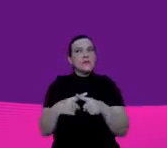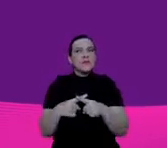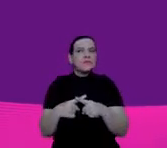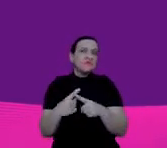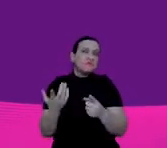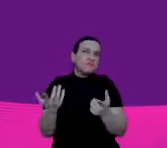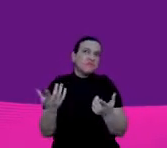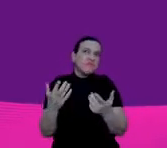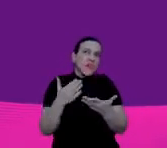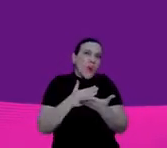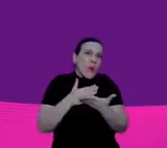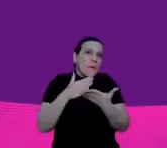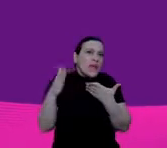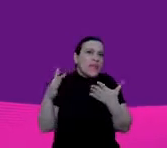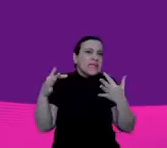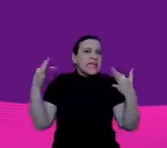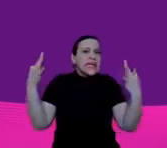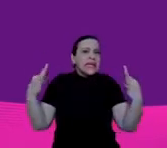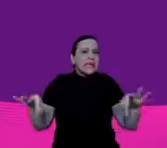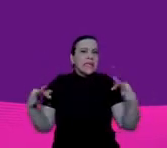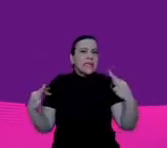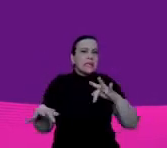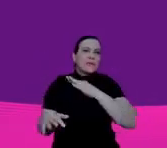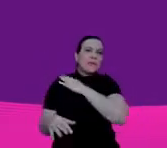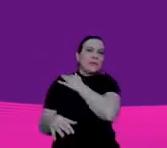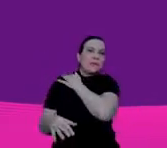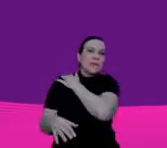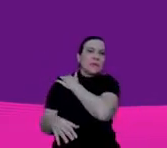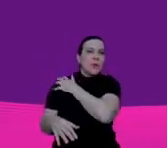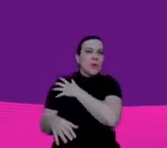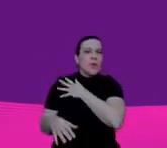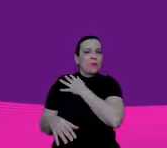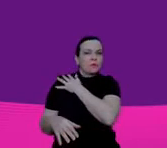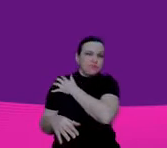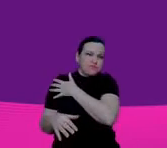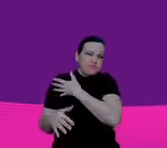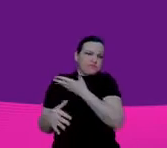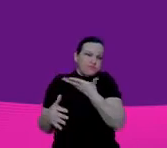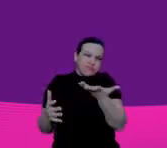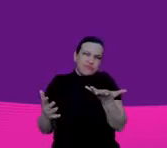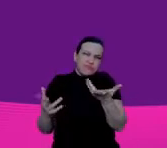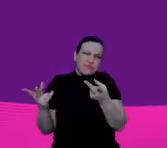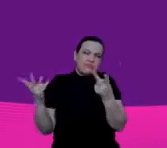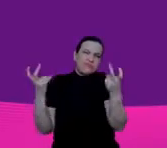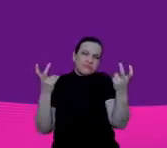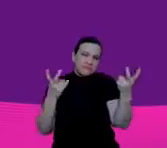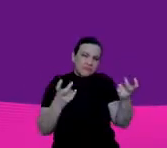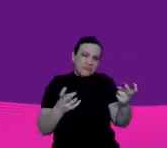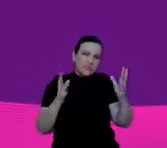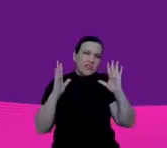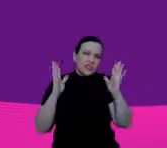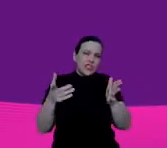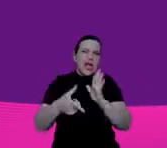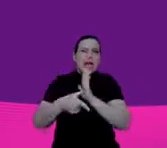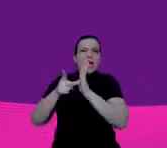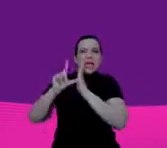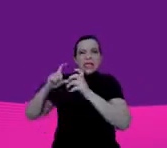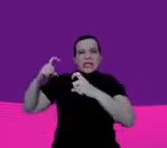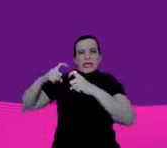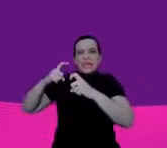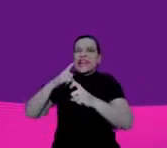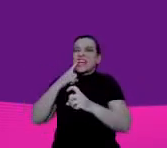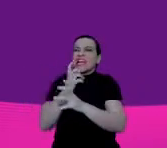dor no ombro, e não é incomum da gente ver esses pacientes, às vezes passaram em ortopedistas, às vezes até operaram o ombro, na